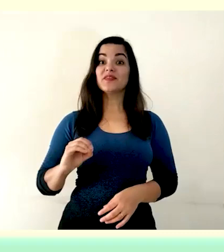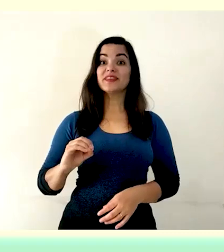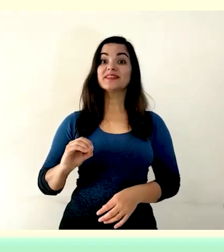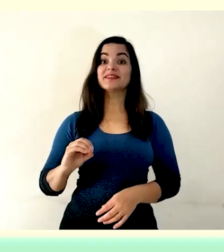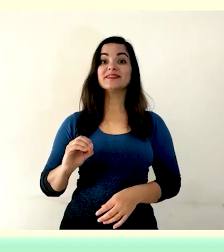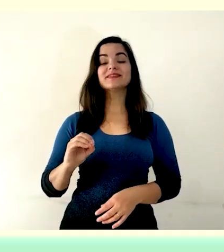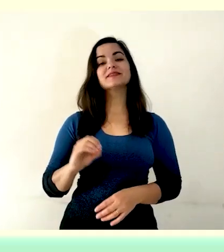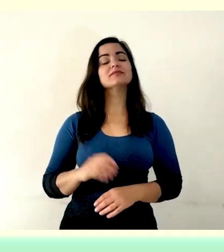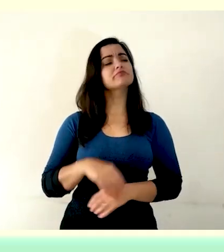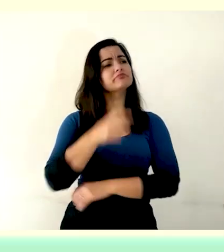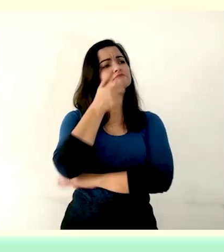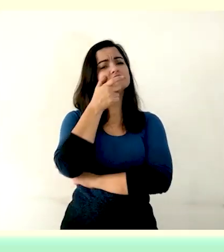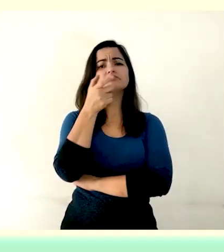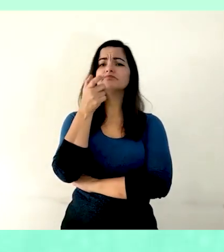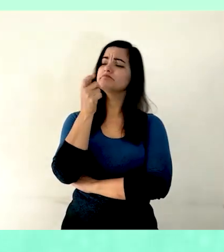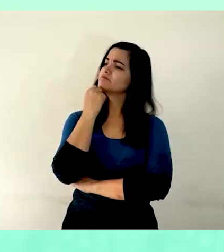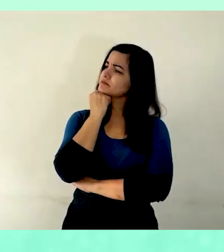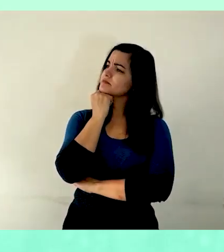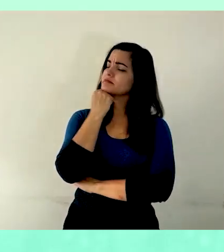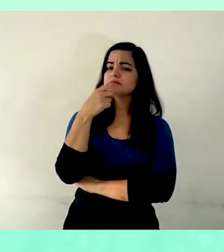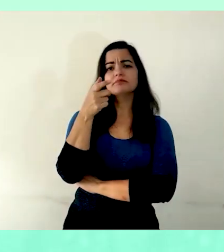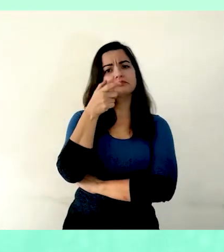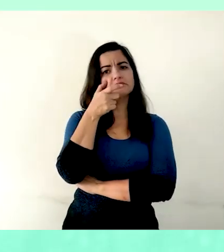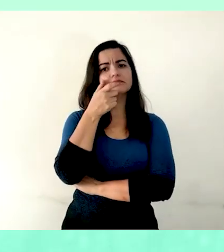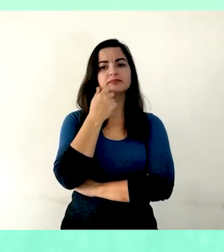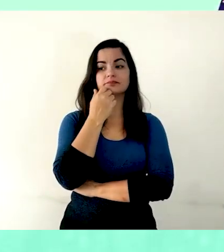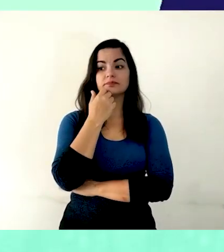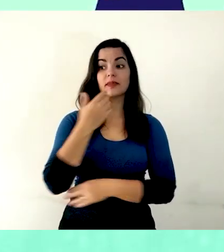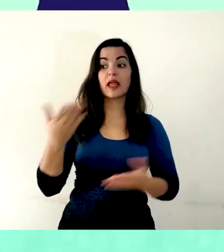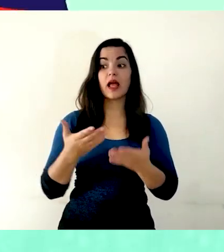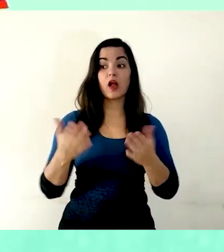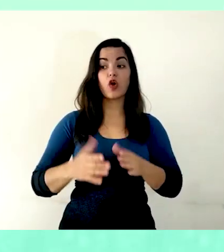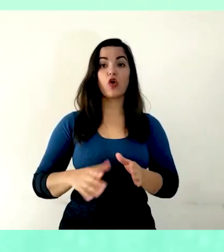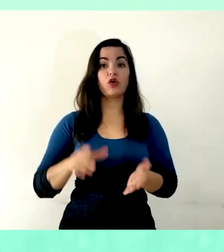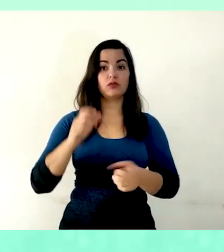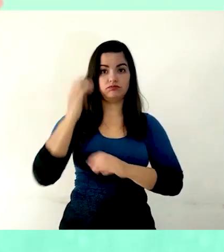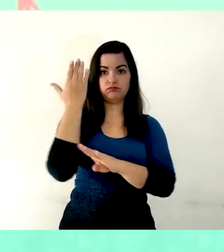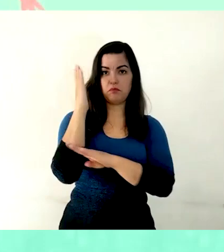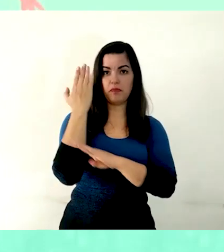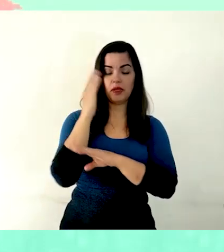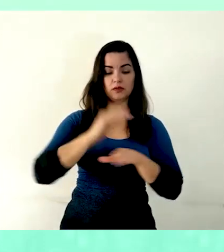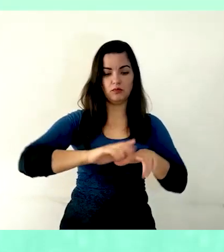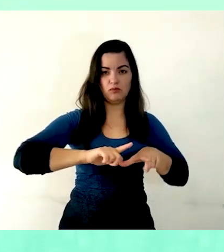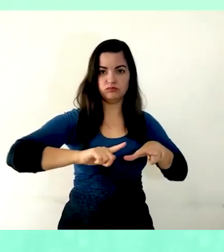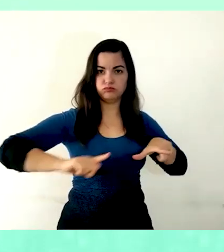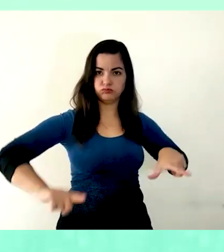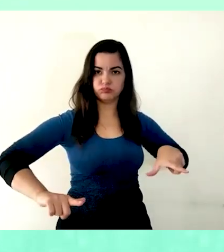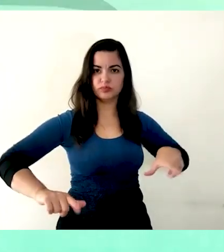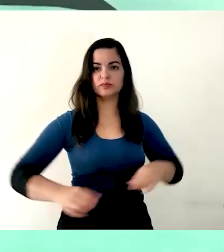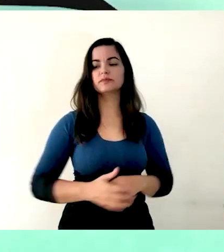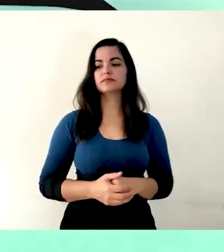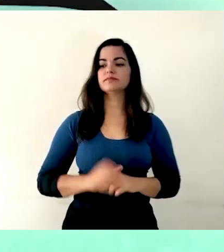20. 20 centímetros. Interessante. Agora na tábua. Positivo.